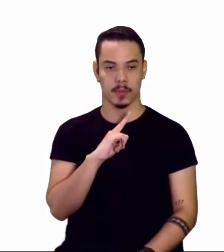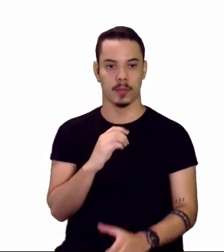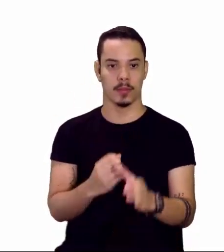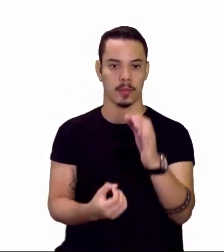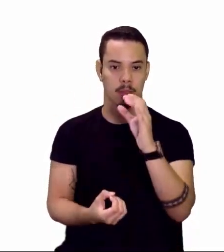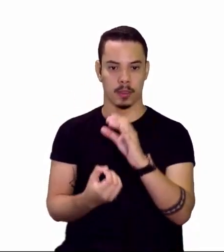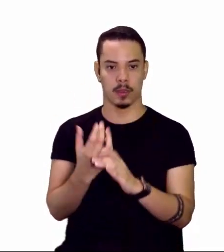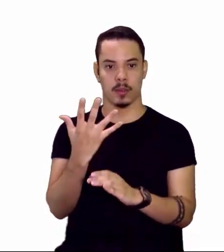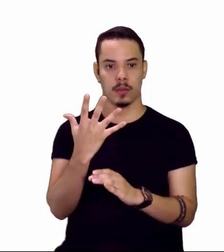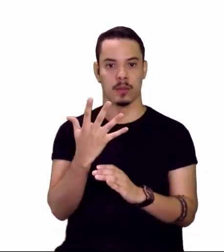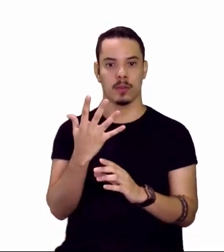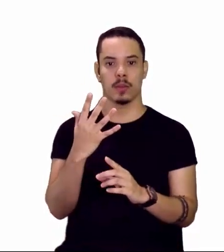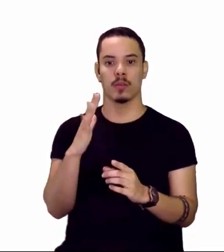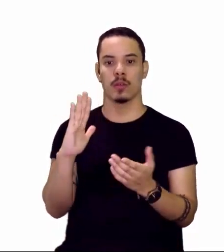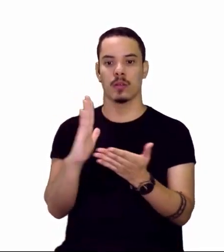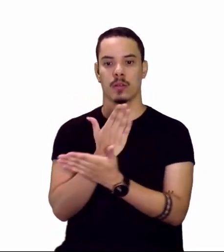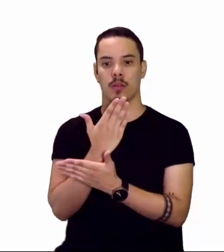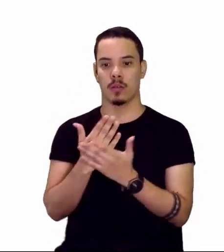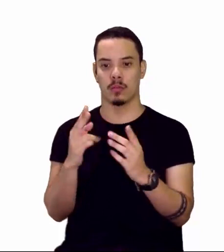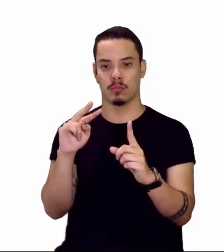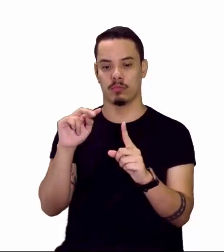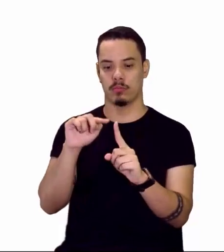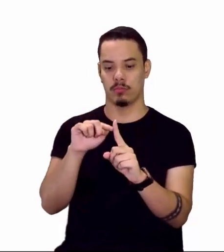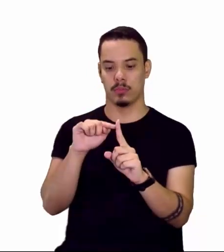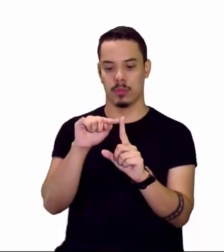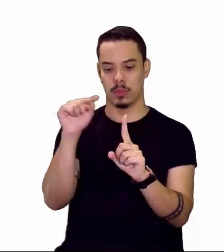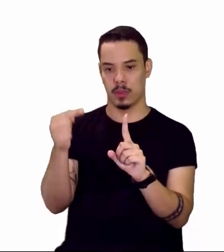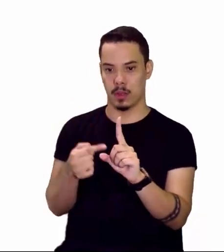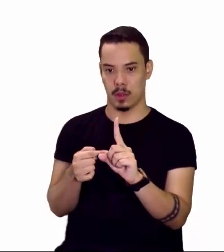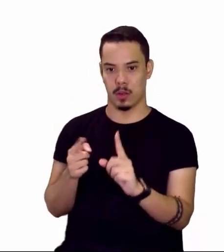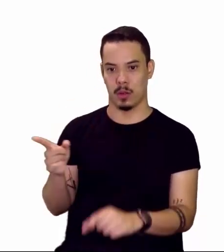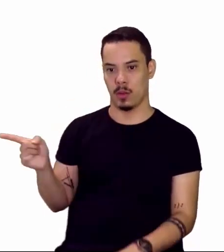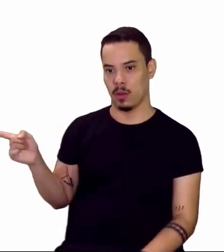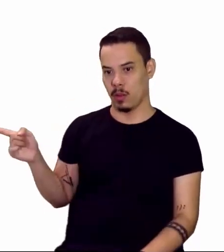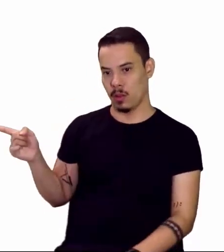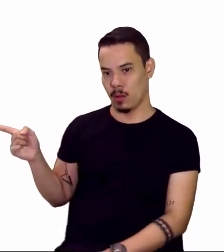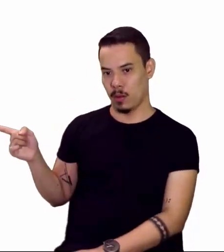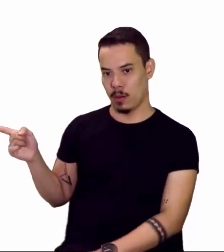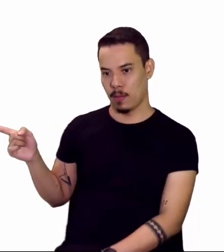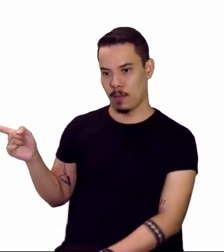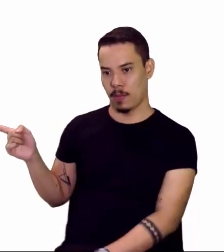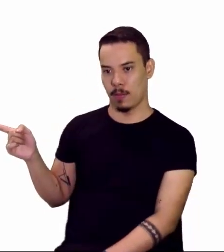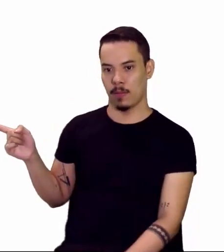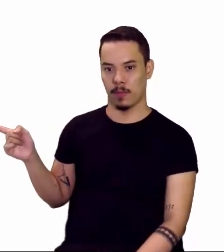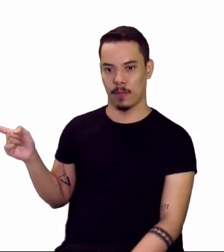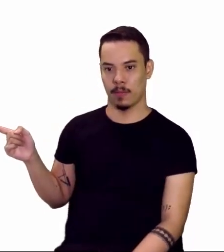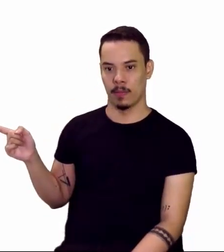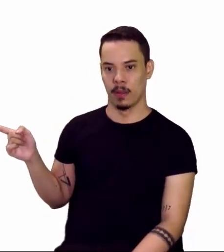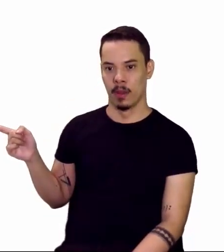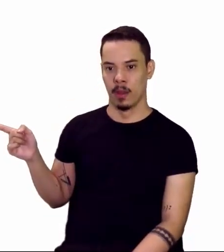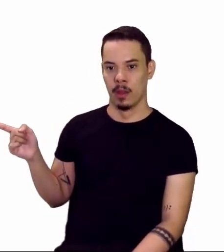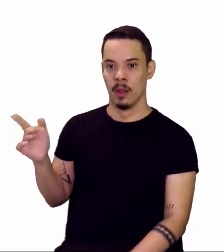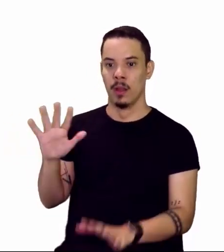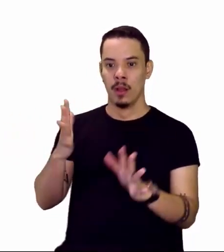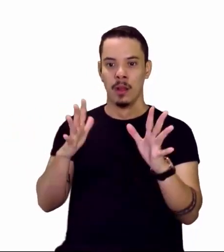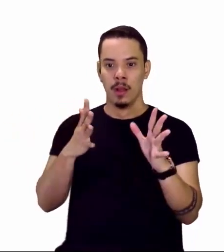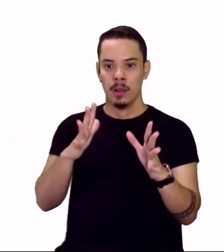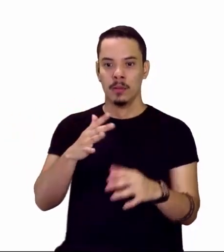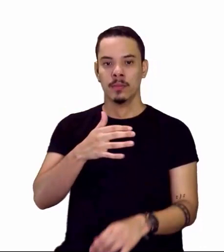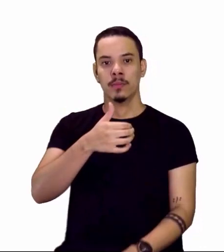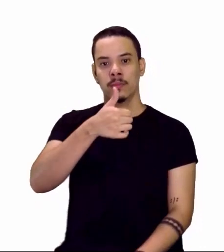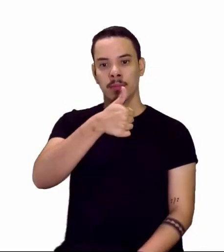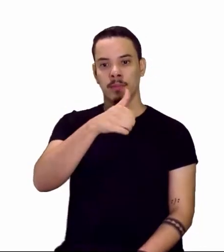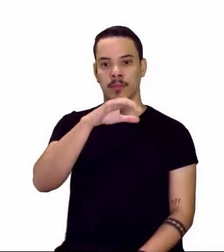formando ângulos, tá bom? Então, aqui nós temos ângulo, e que esse ângulo seria em torno